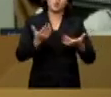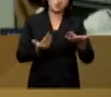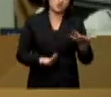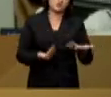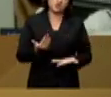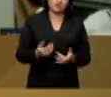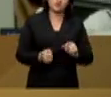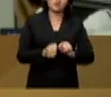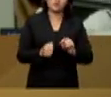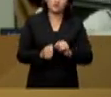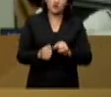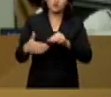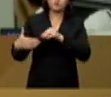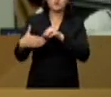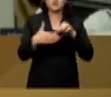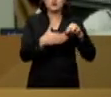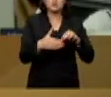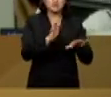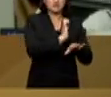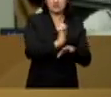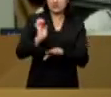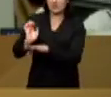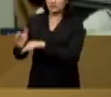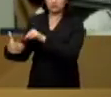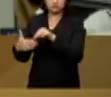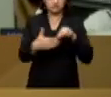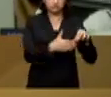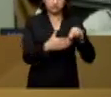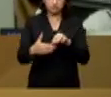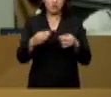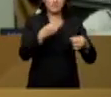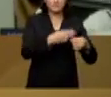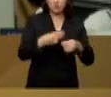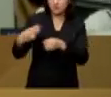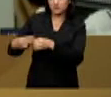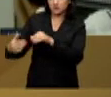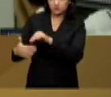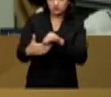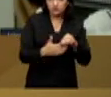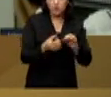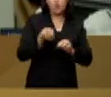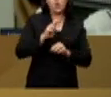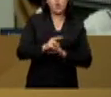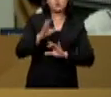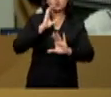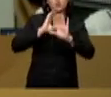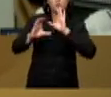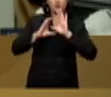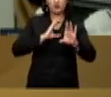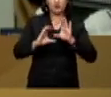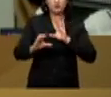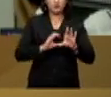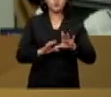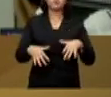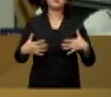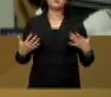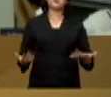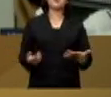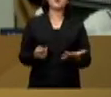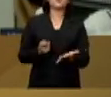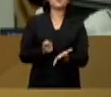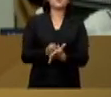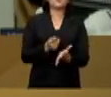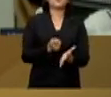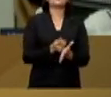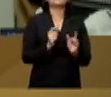de transporte interestadual, intermunicipal ou de comunicação. O contribuinte não deixou de ser aquele que, com habitualidade ou